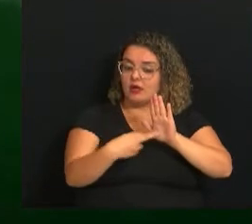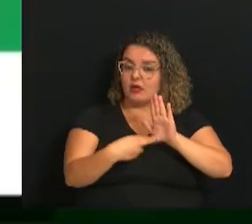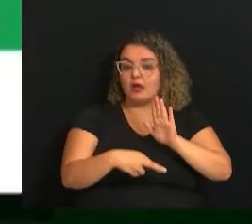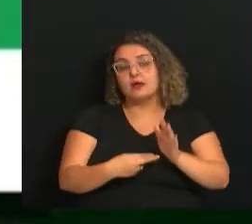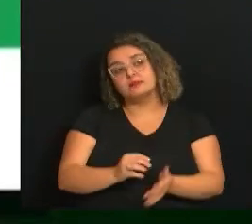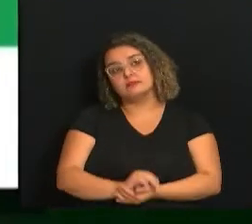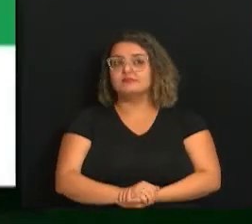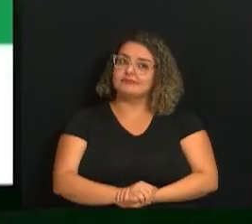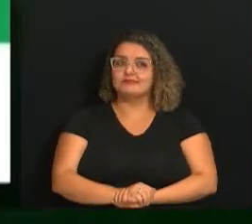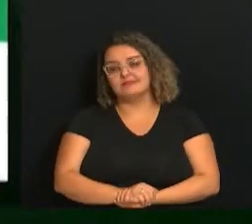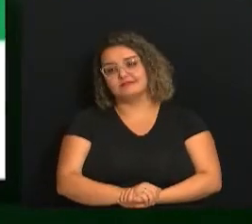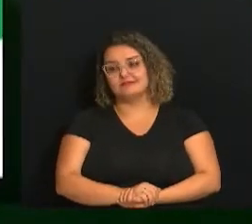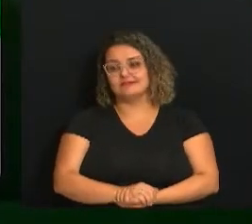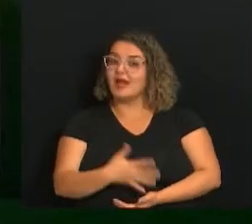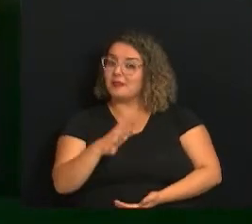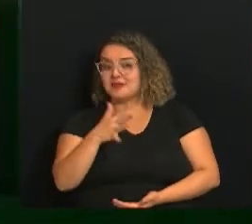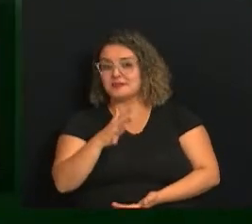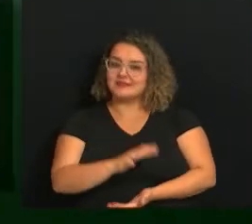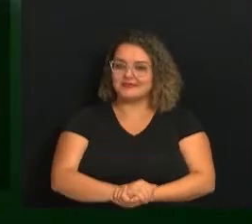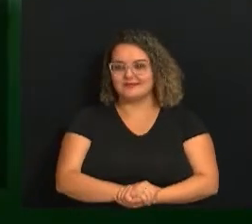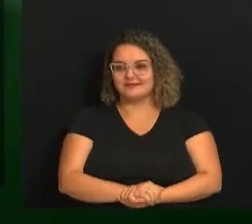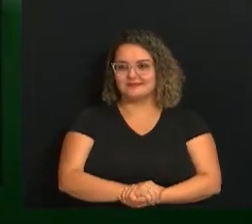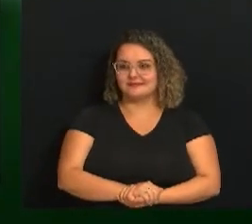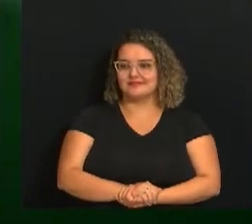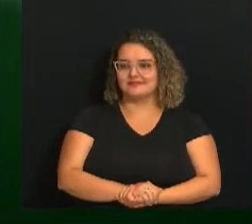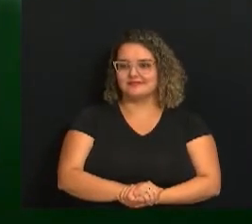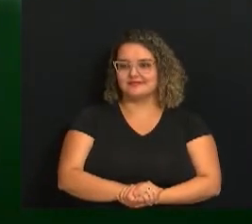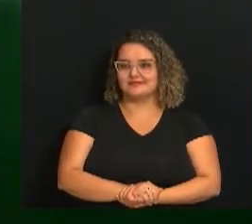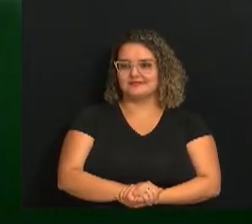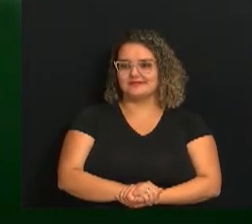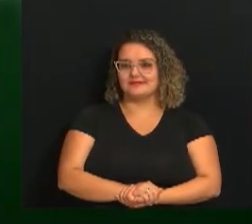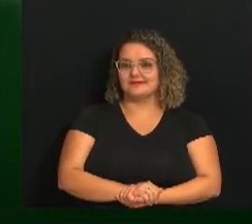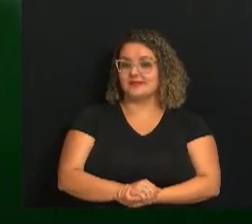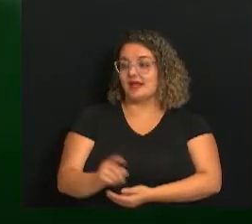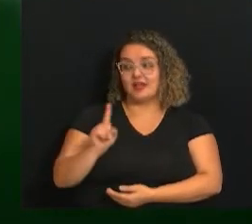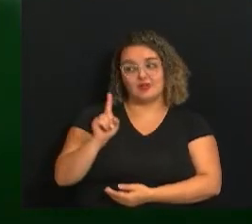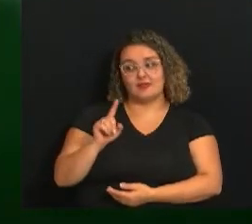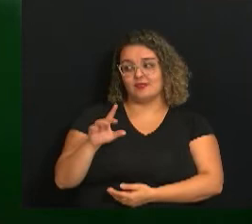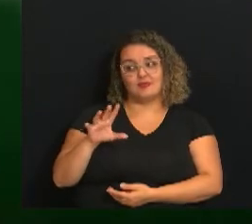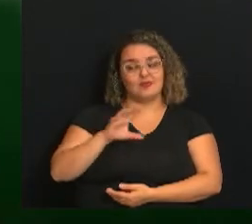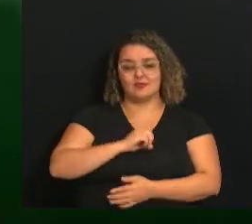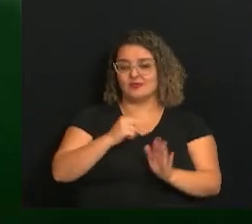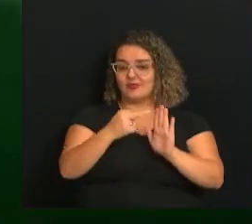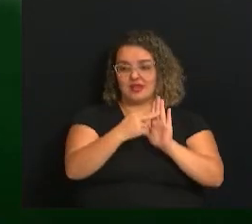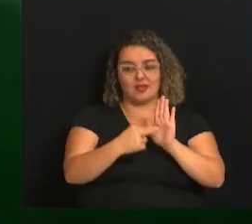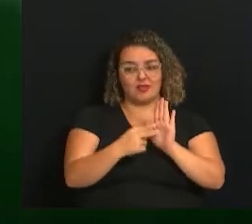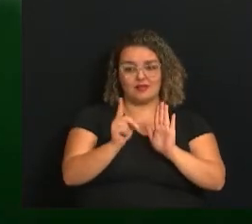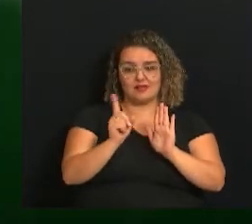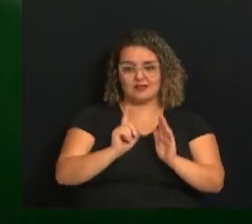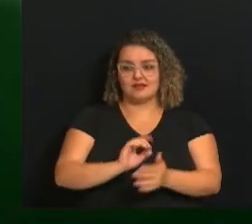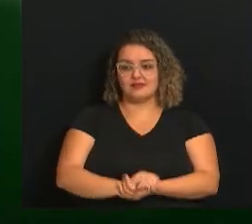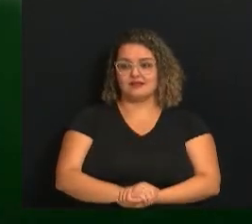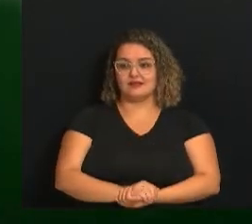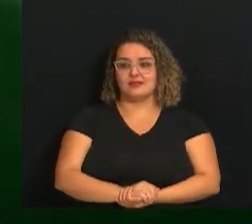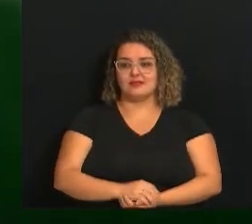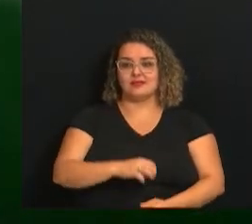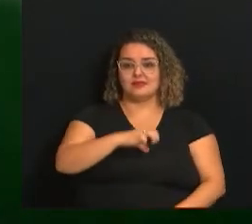Mais ou menos. Ele não gostou muito da nota, não. Qual foi a nota?